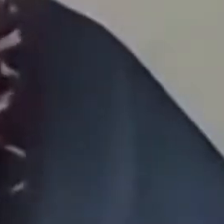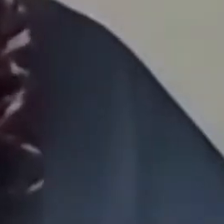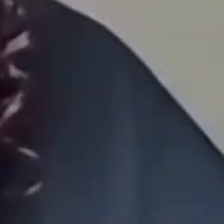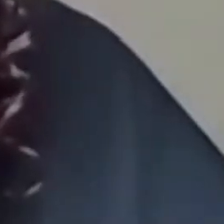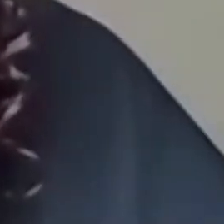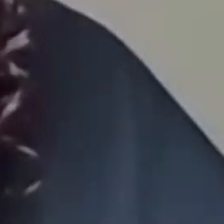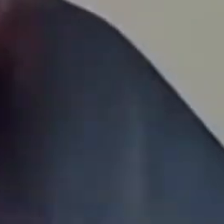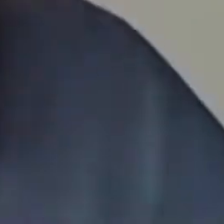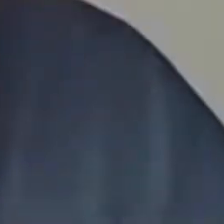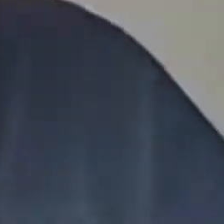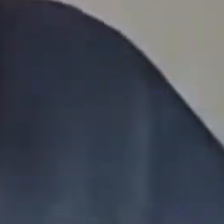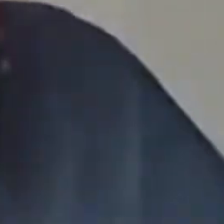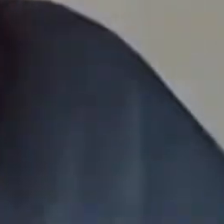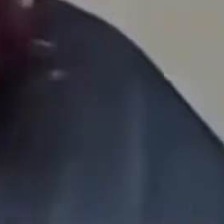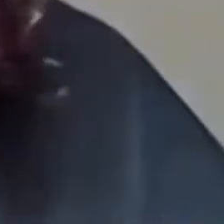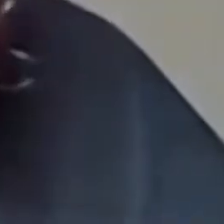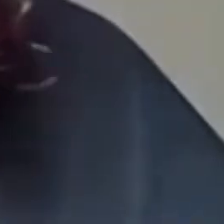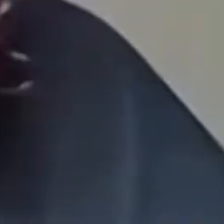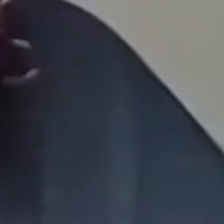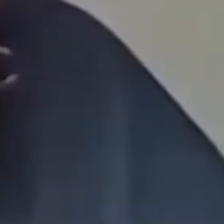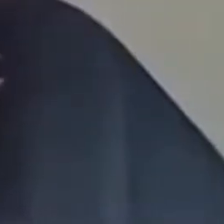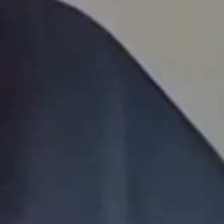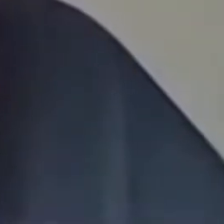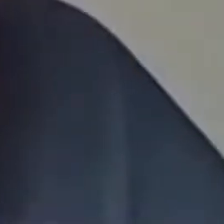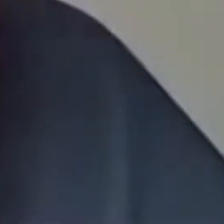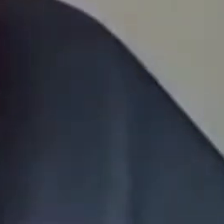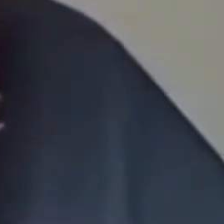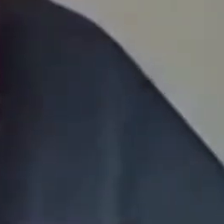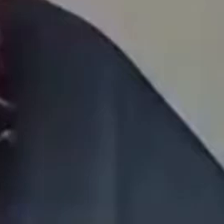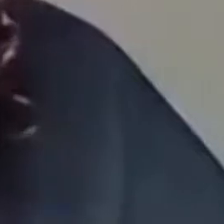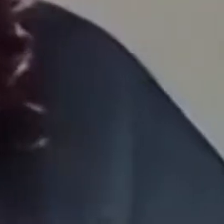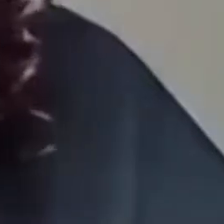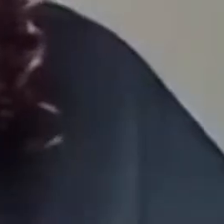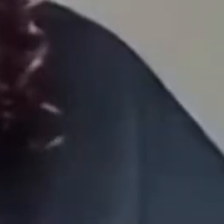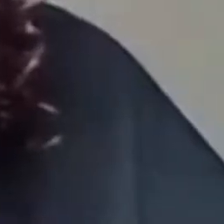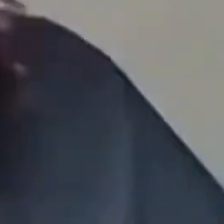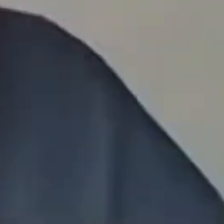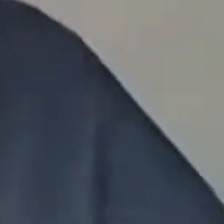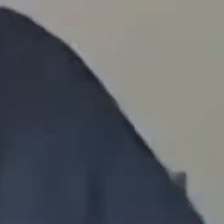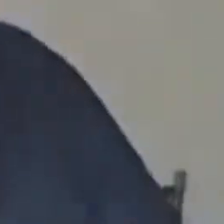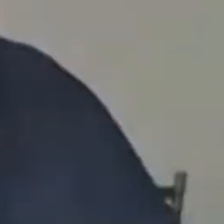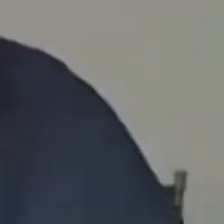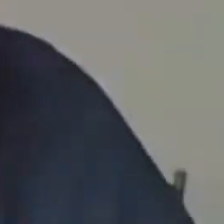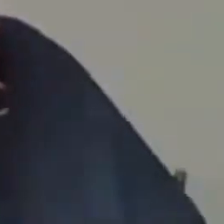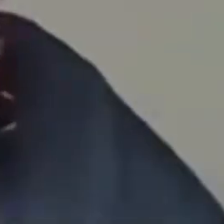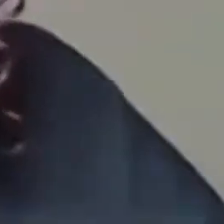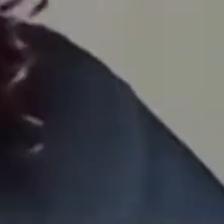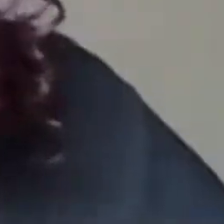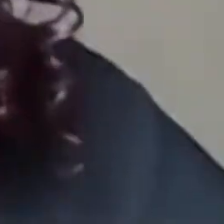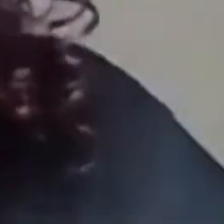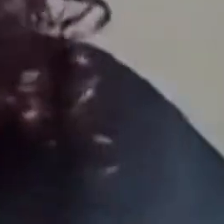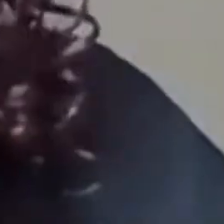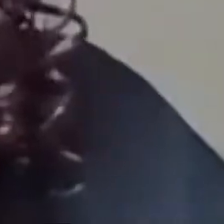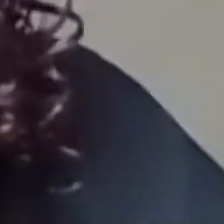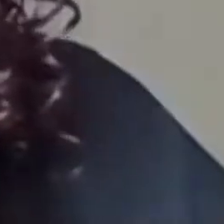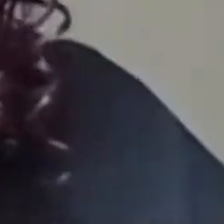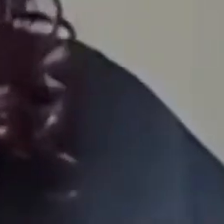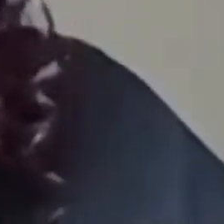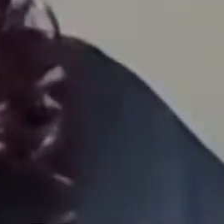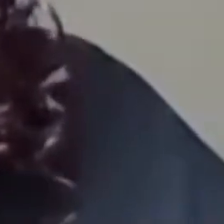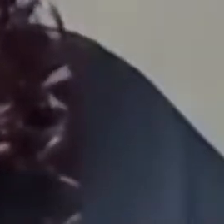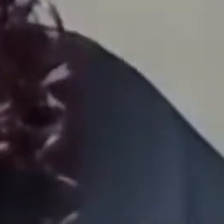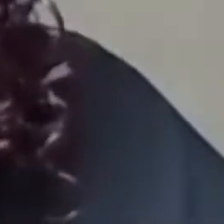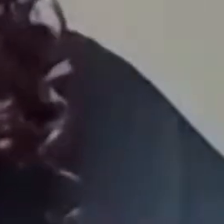ouvintes e aos telespectadores, né, da TV Câmara. Eu sou a vereadora Guida Calisto, vou